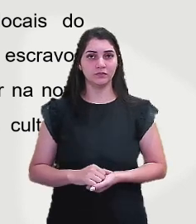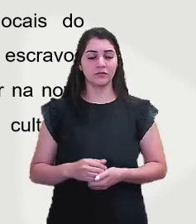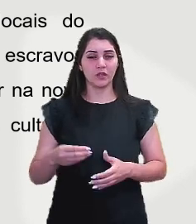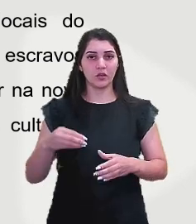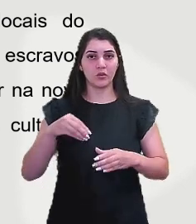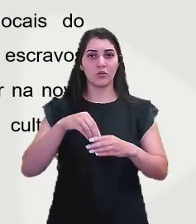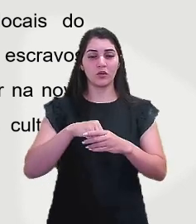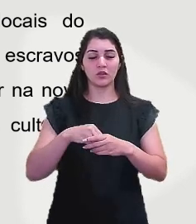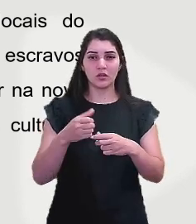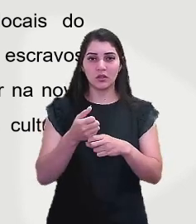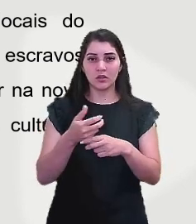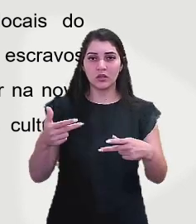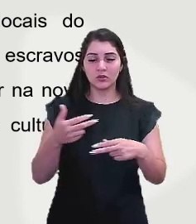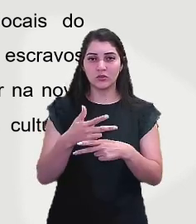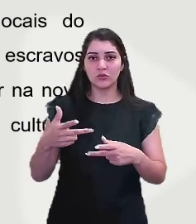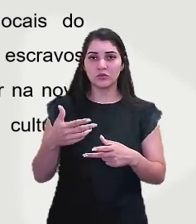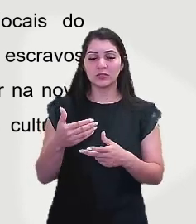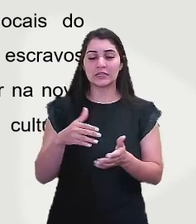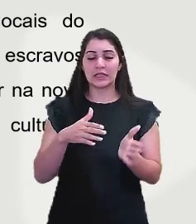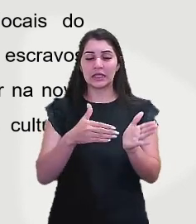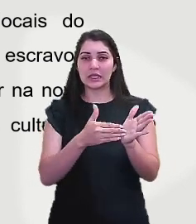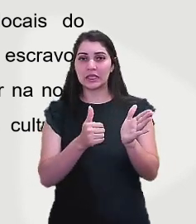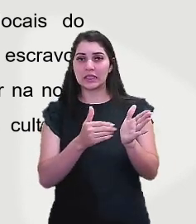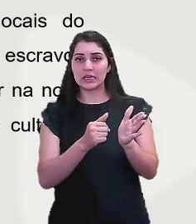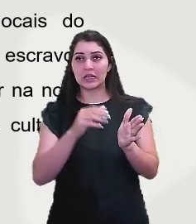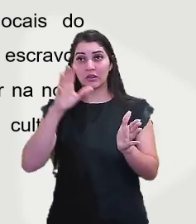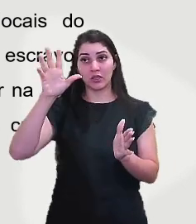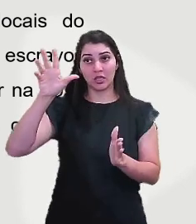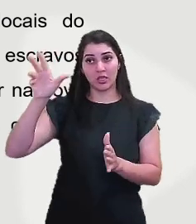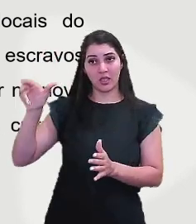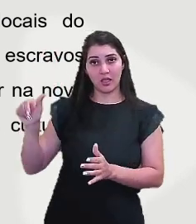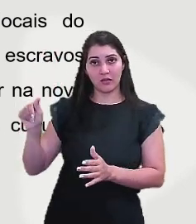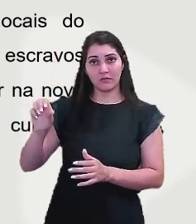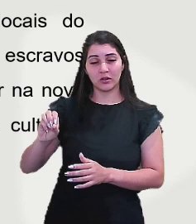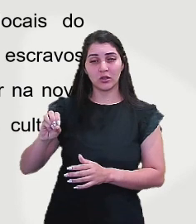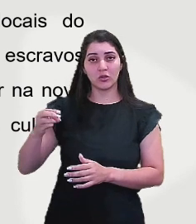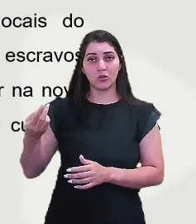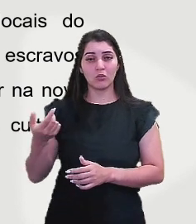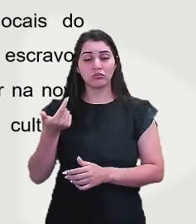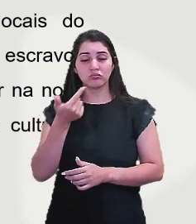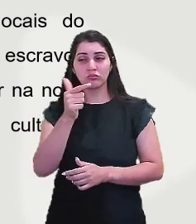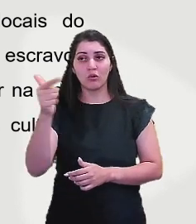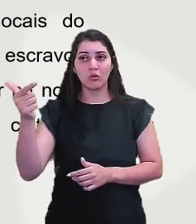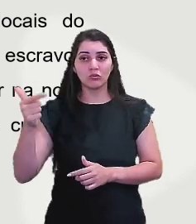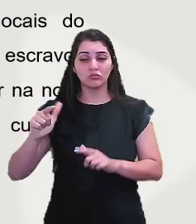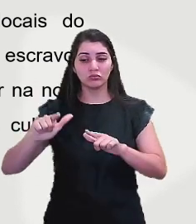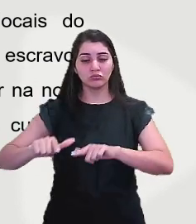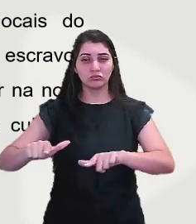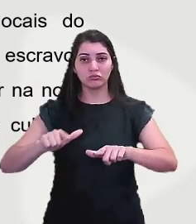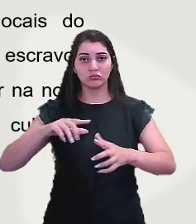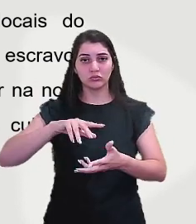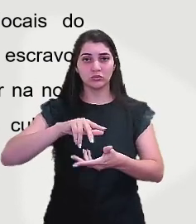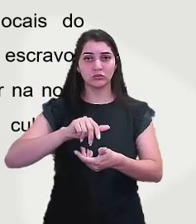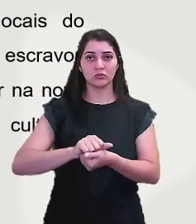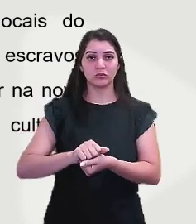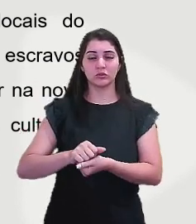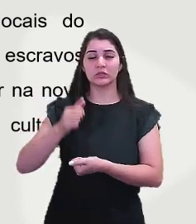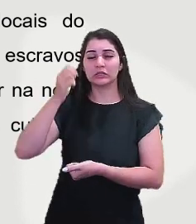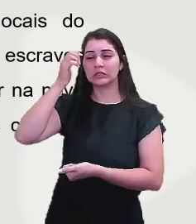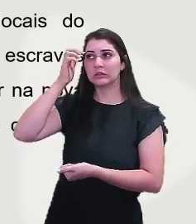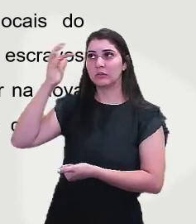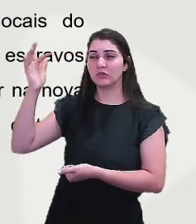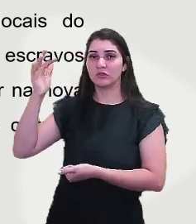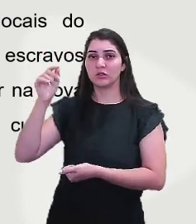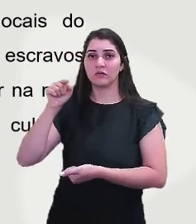os bens que iam ser retirados da África ou de outros diversos locais do mundo. Imagine, você está ali no